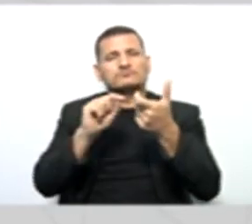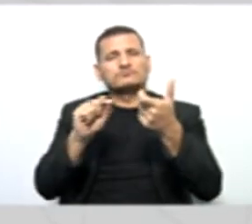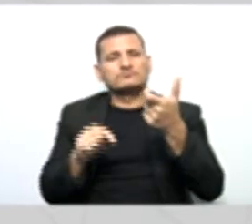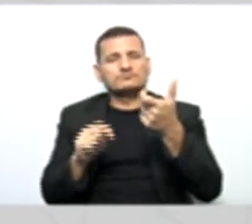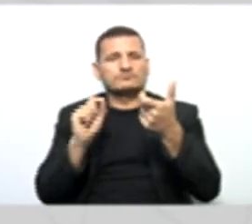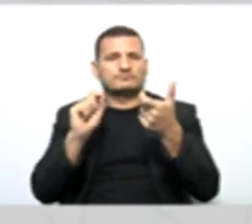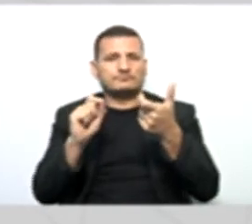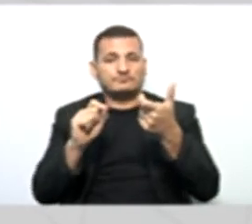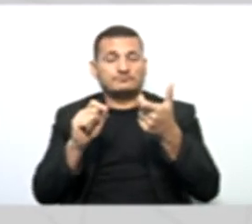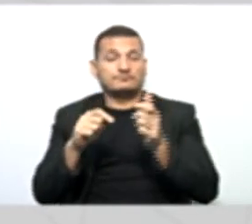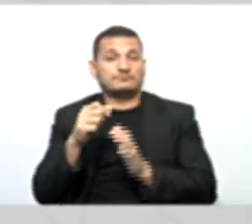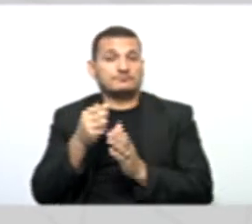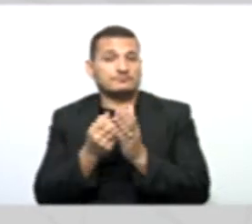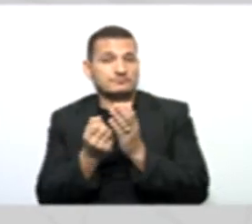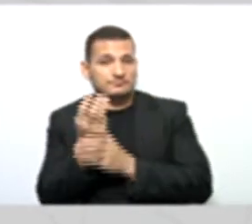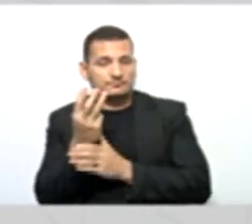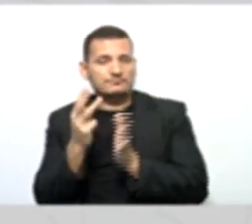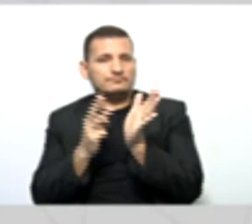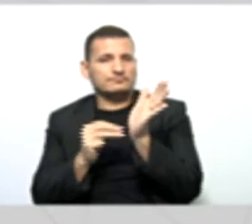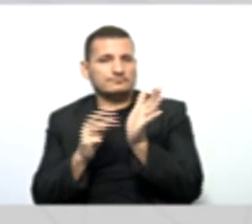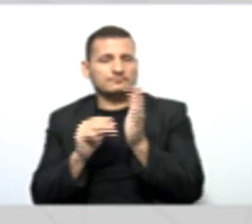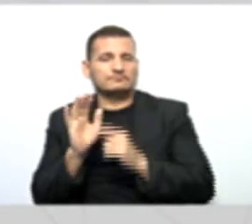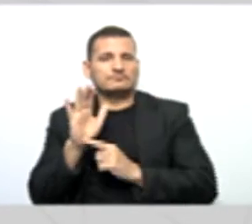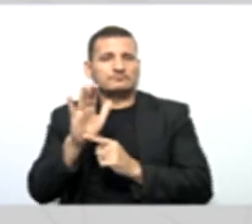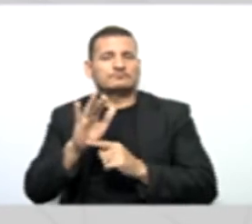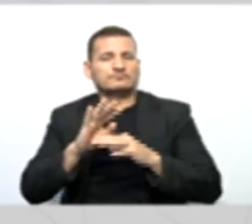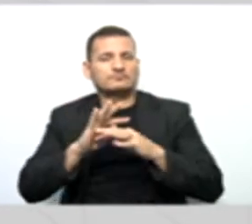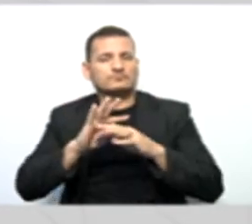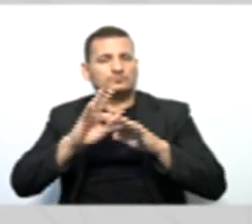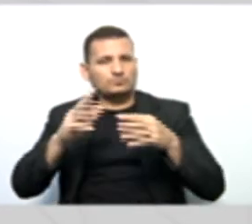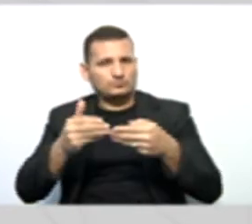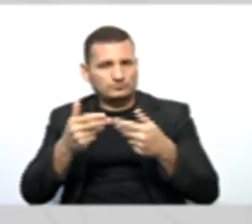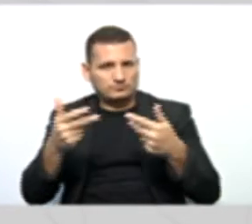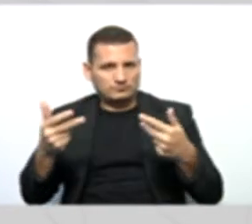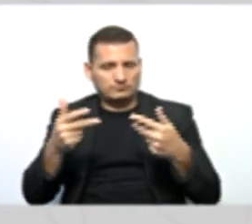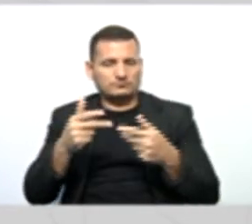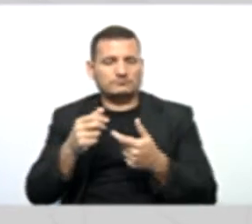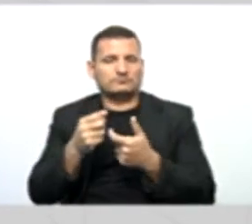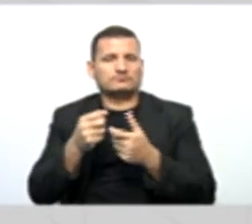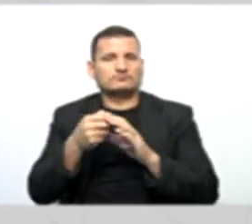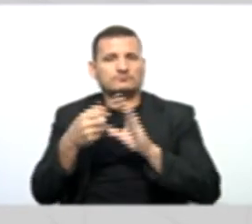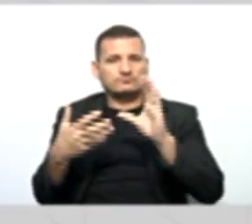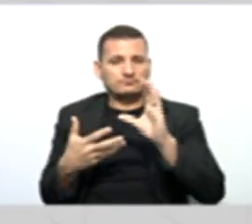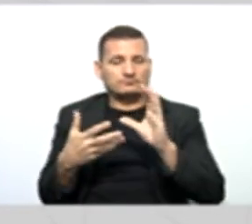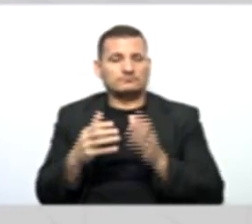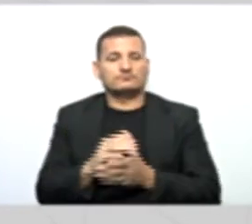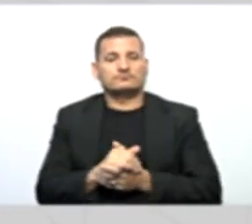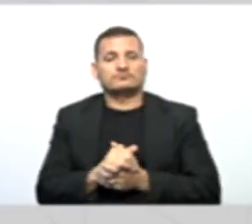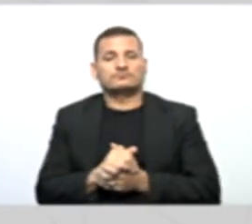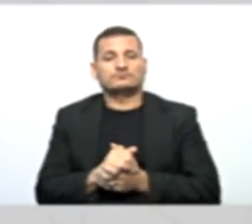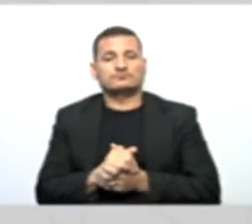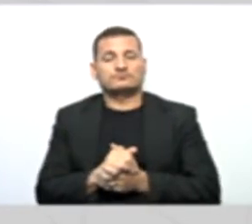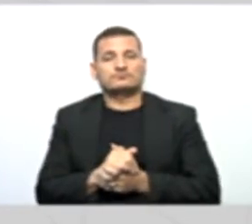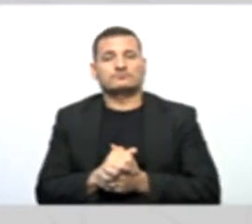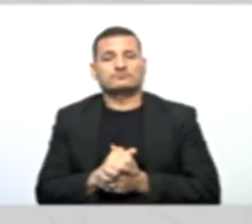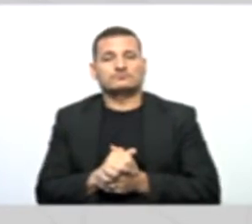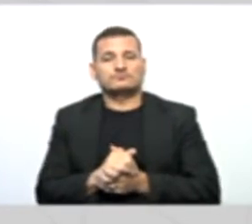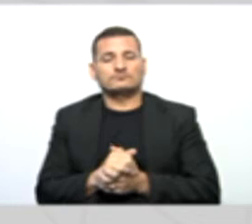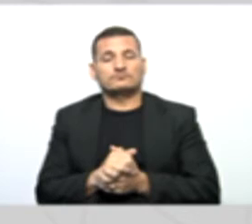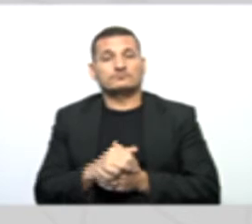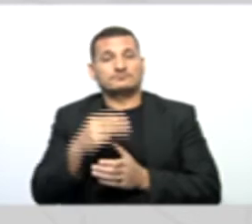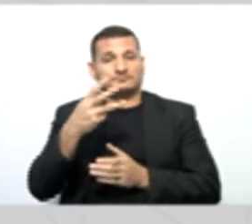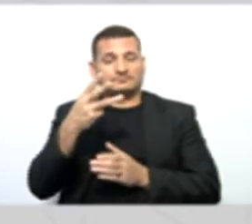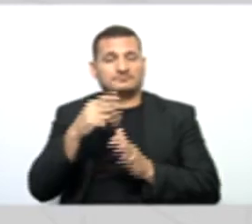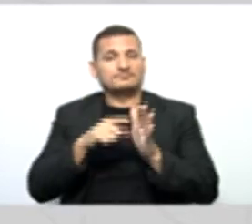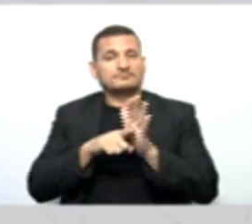e crie um método que exiba todos esses atributos. Então, na questão 3, aí, a criação dos atributos ficou ao seu critério. Você que